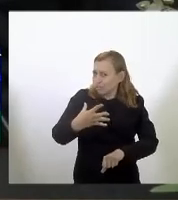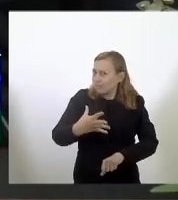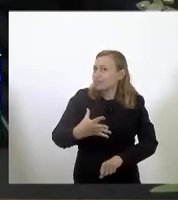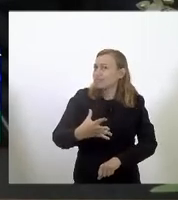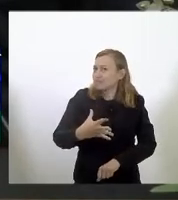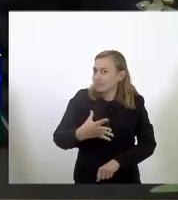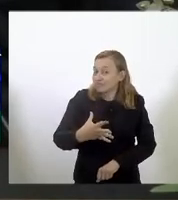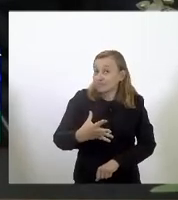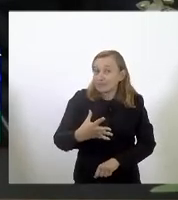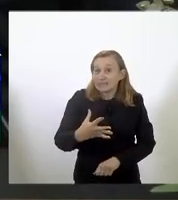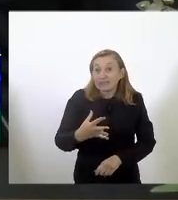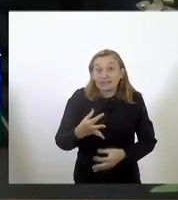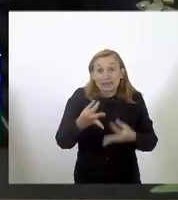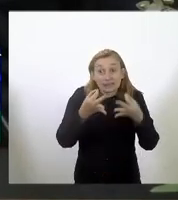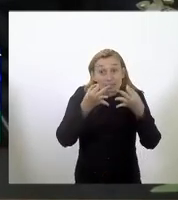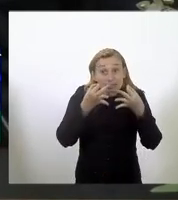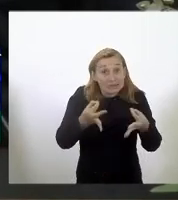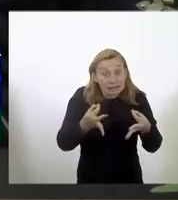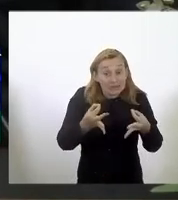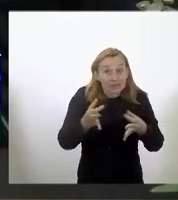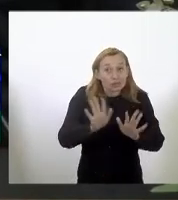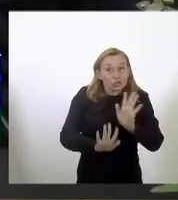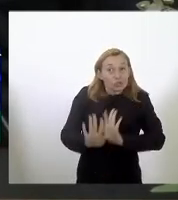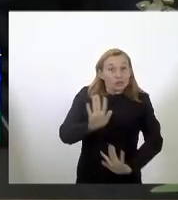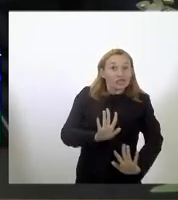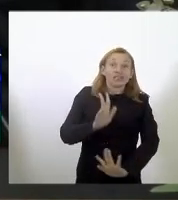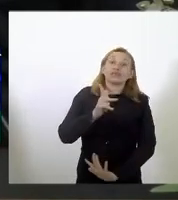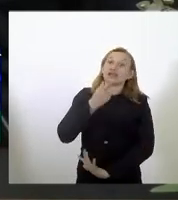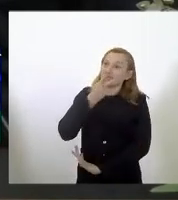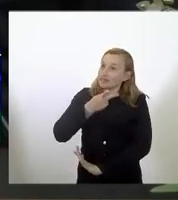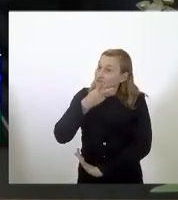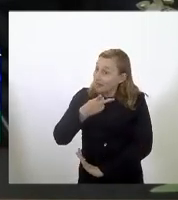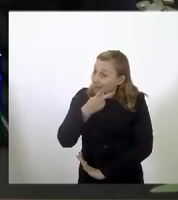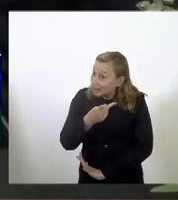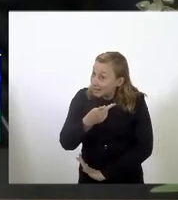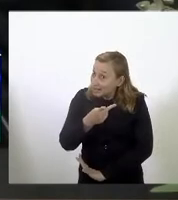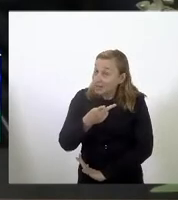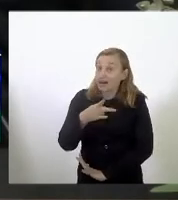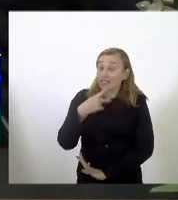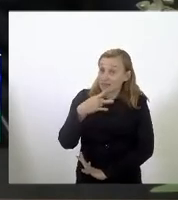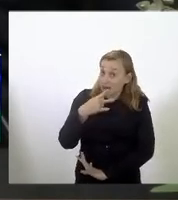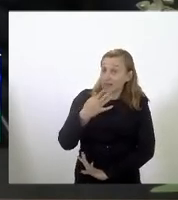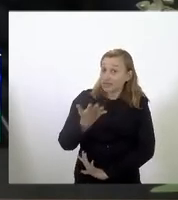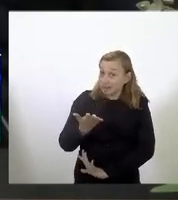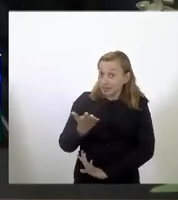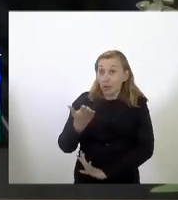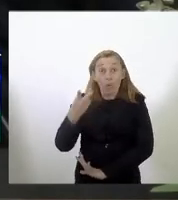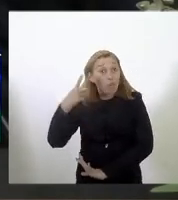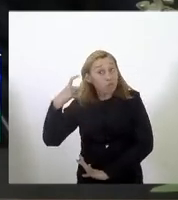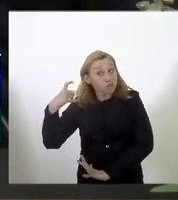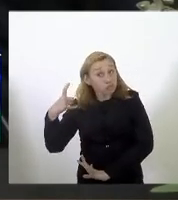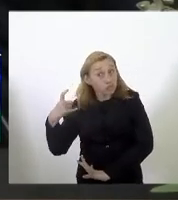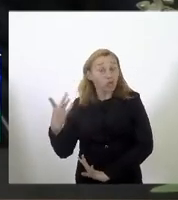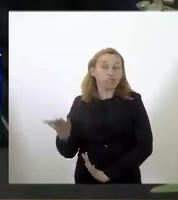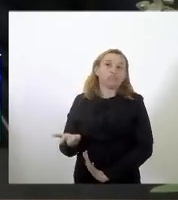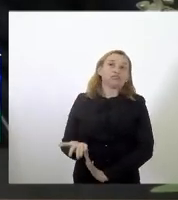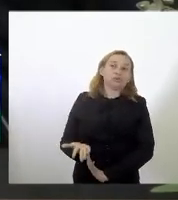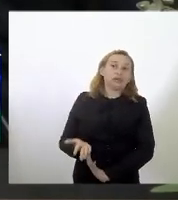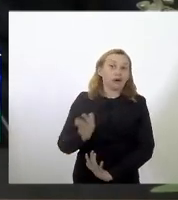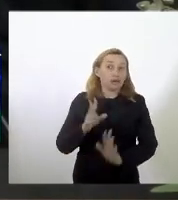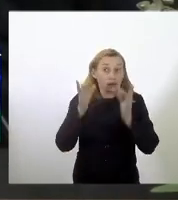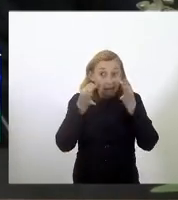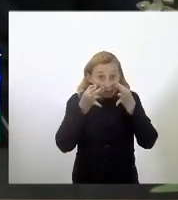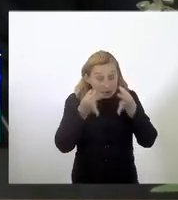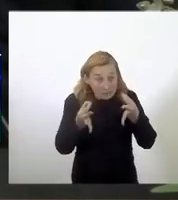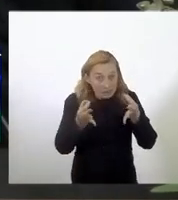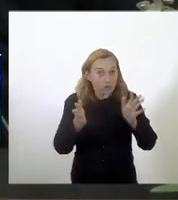que ter muita atenção e cuidado nas falas, porque as falas estão vazando. Muita atenção e cuidado no